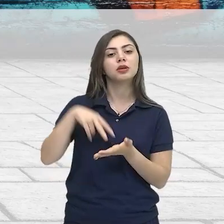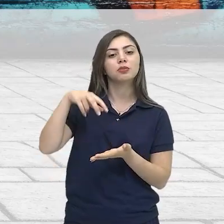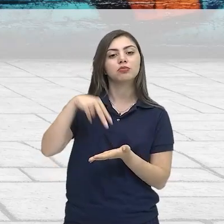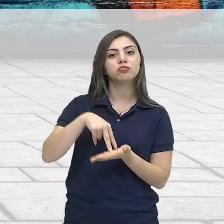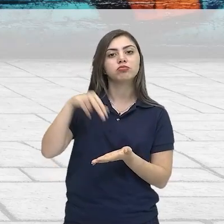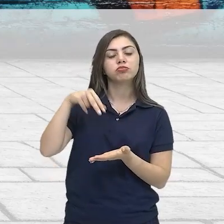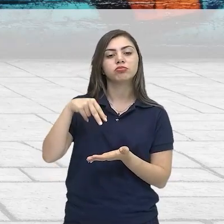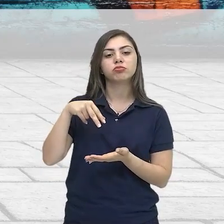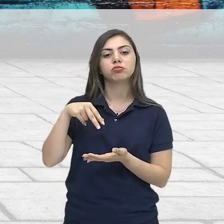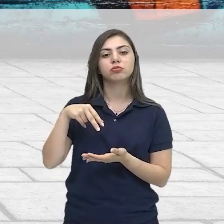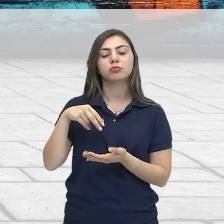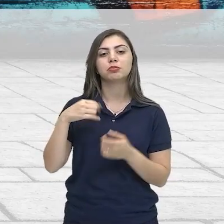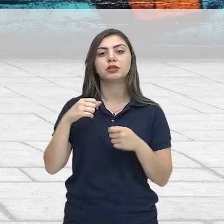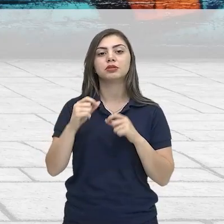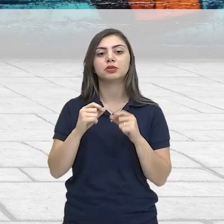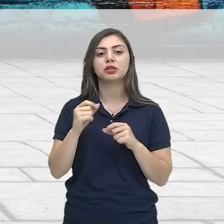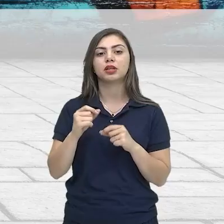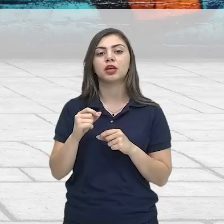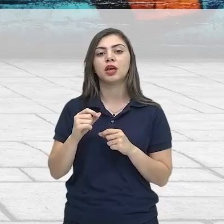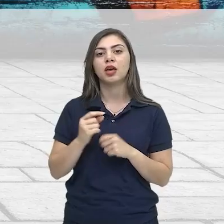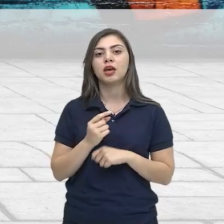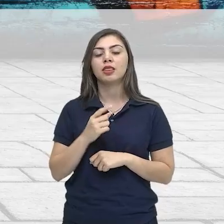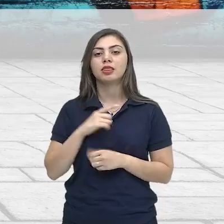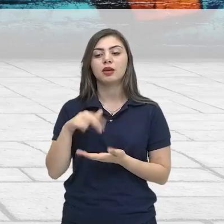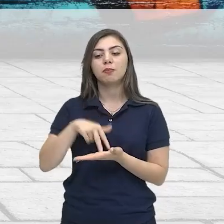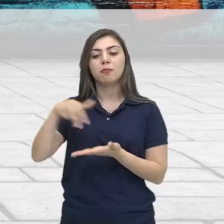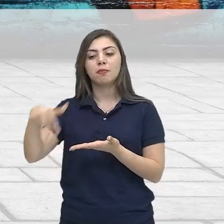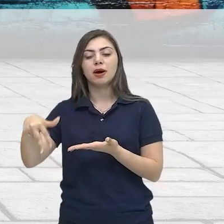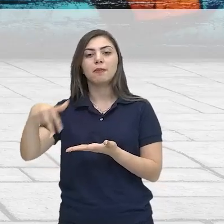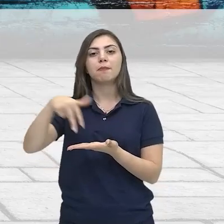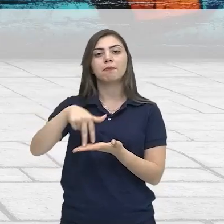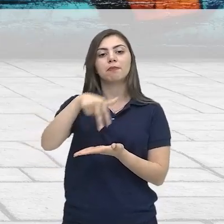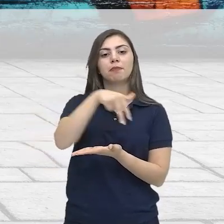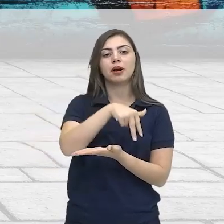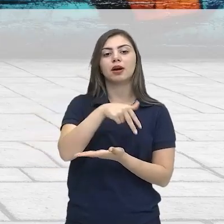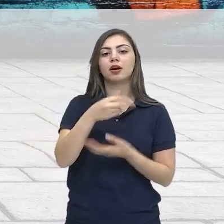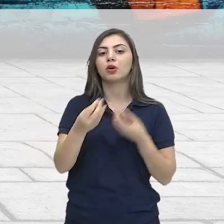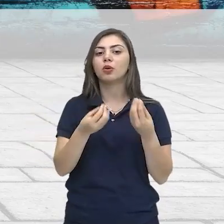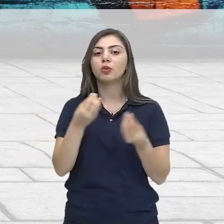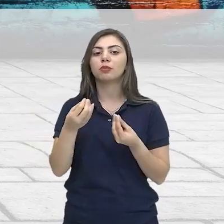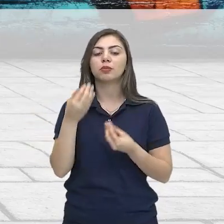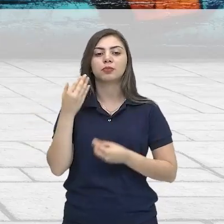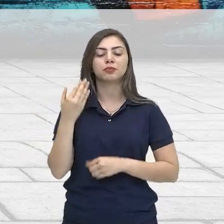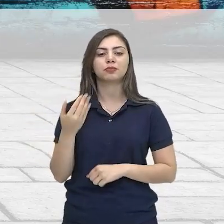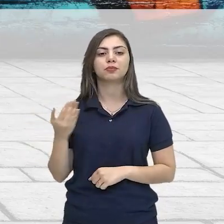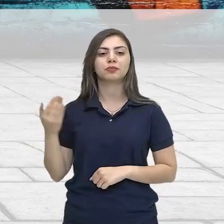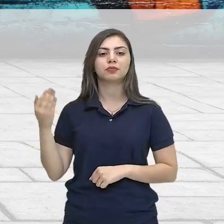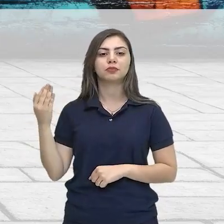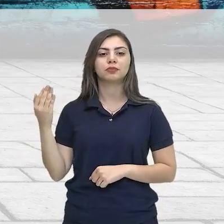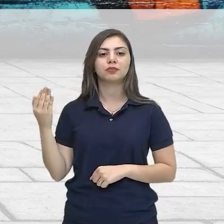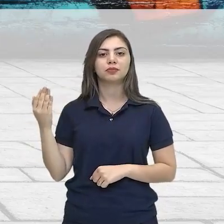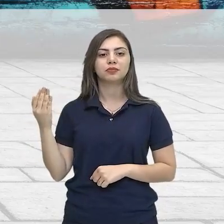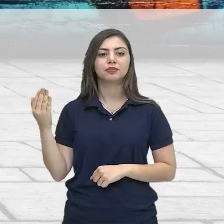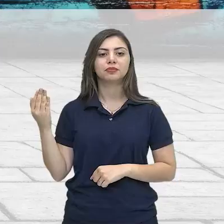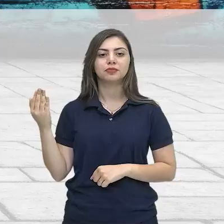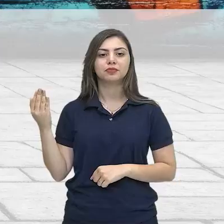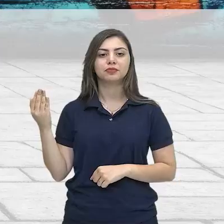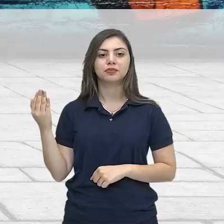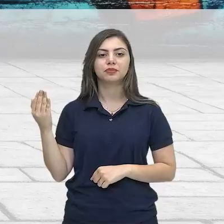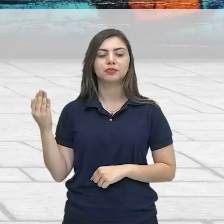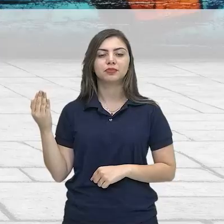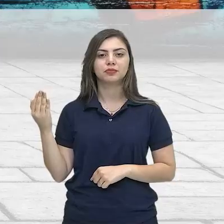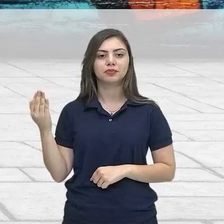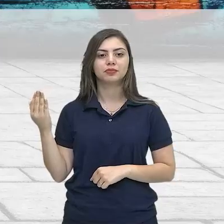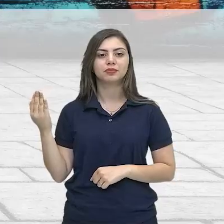para a direita, outro para a esquerda. Então, eu vou fazer 1, 2, entrou. Top rock.